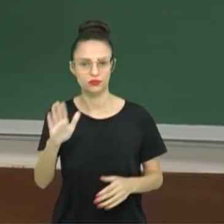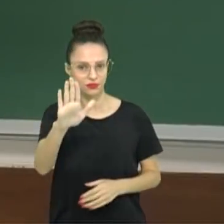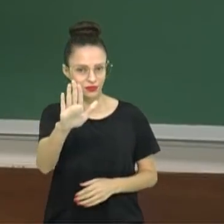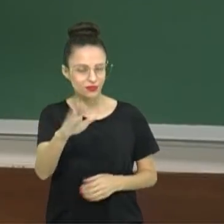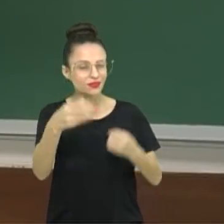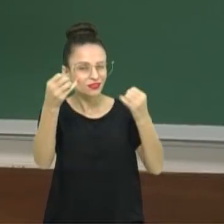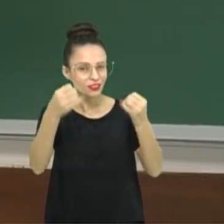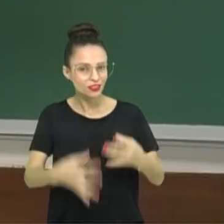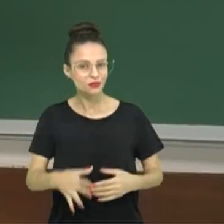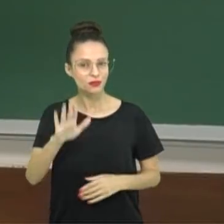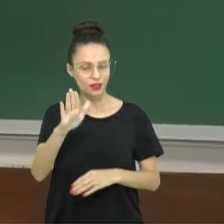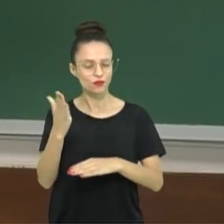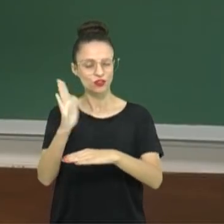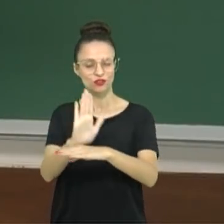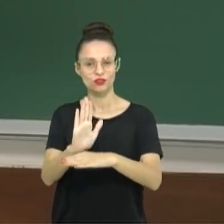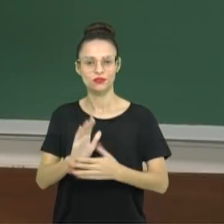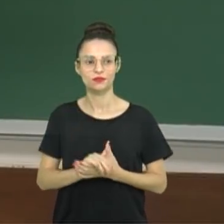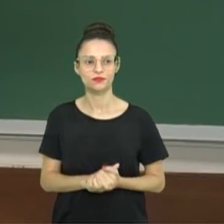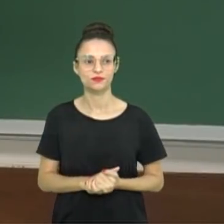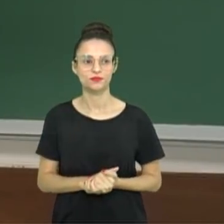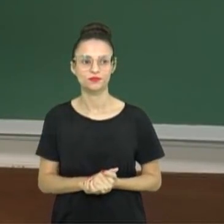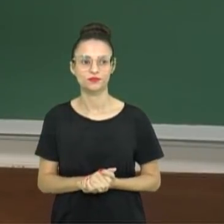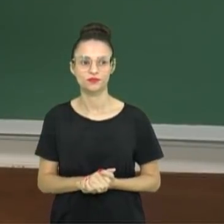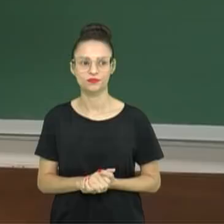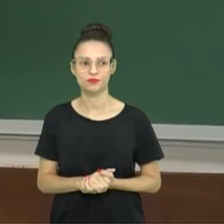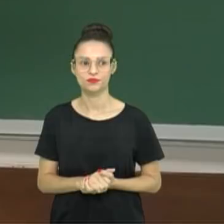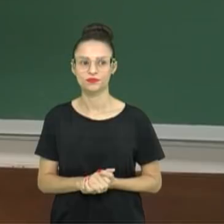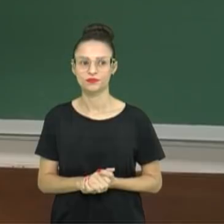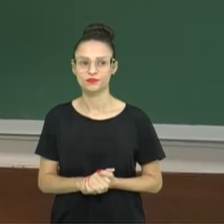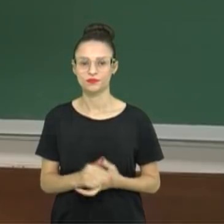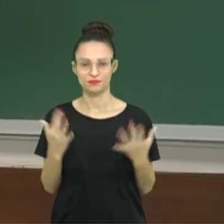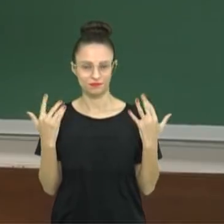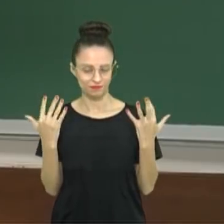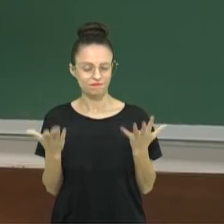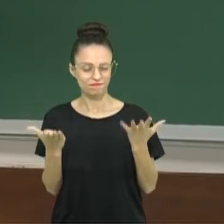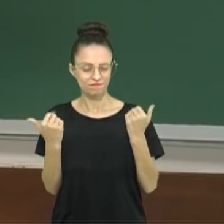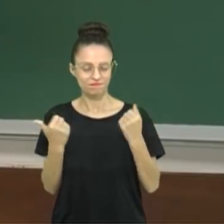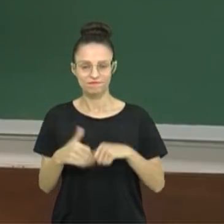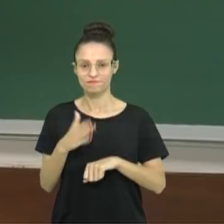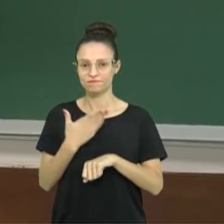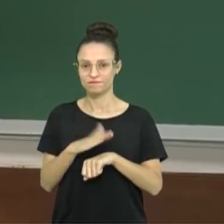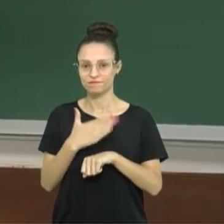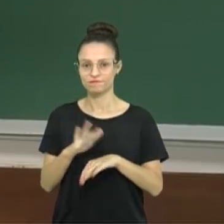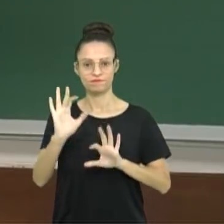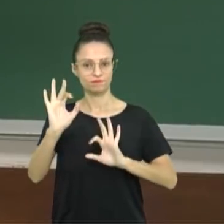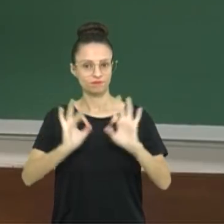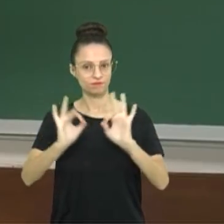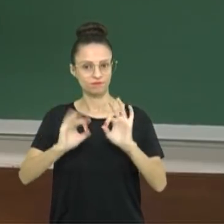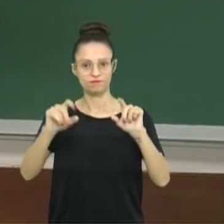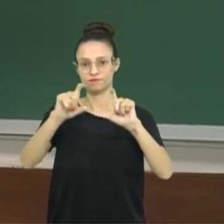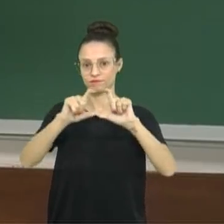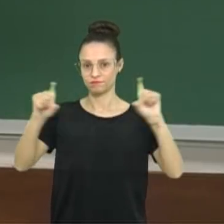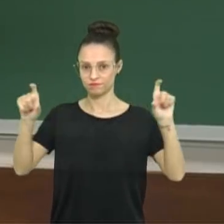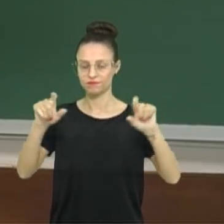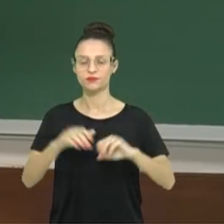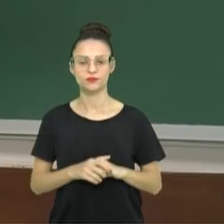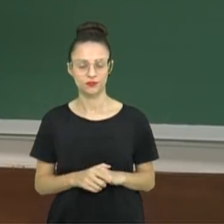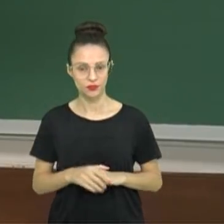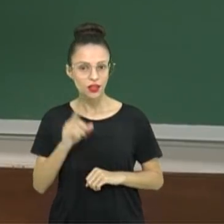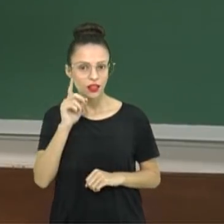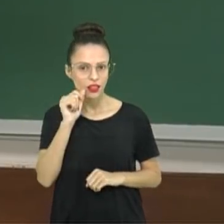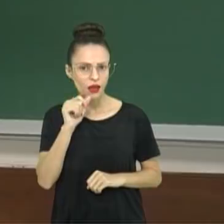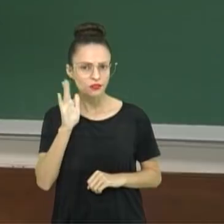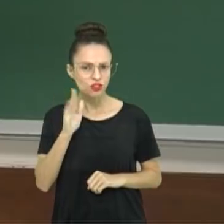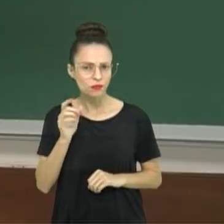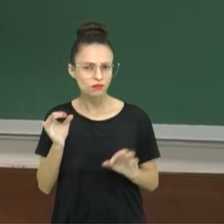te contar e eu vou te ajudar. Mãos na massa, vamos iniciar o planejamento da tirinha? Tá com o lápis na